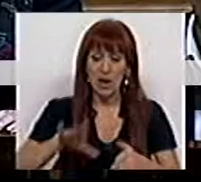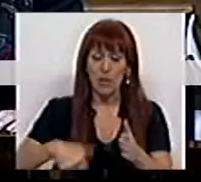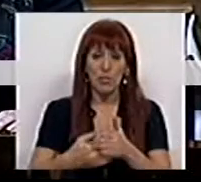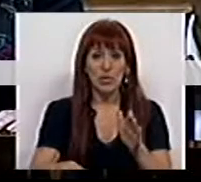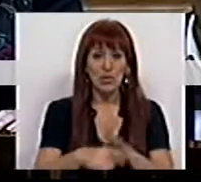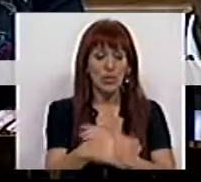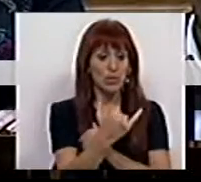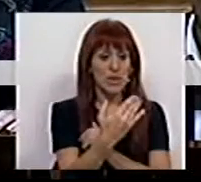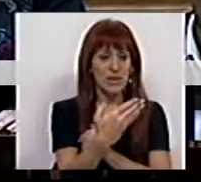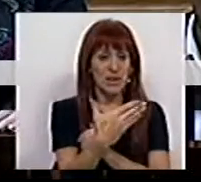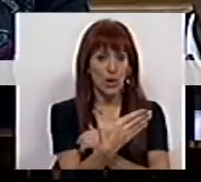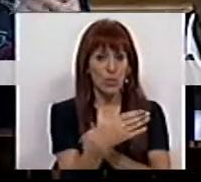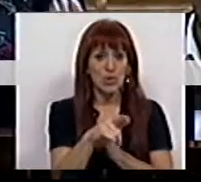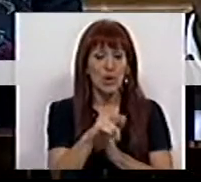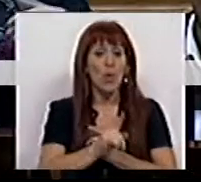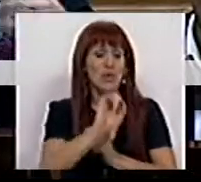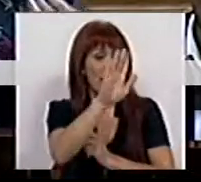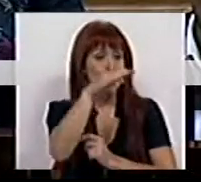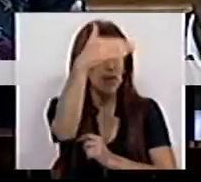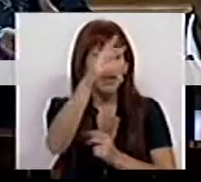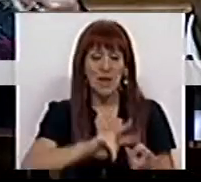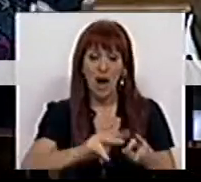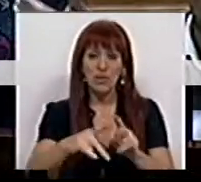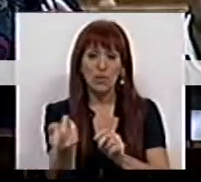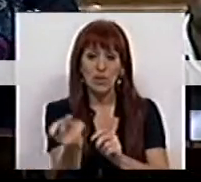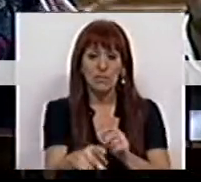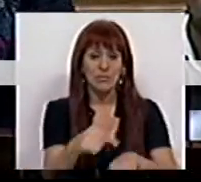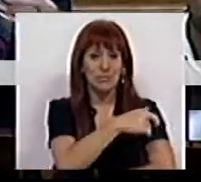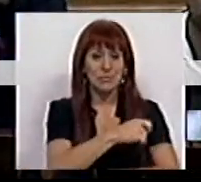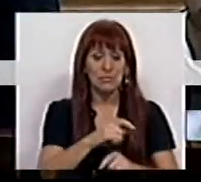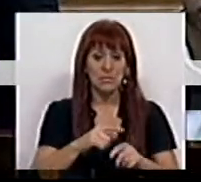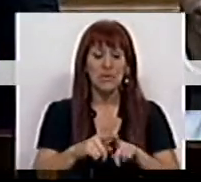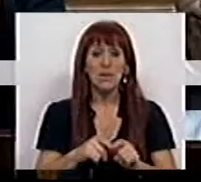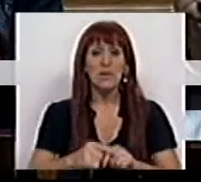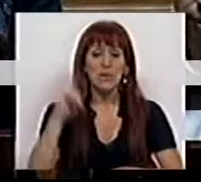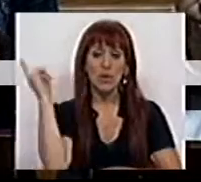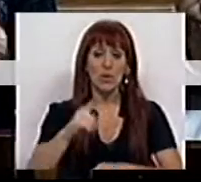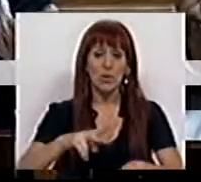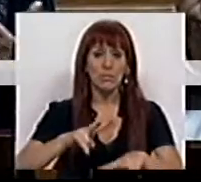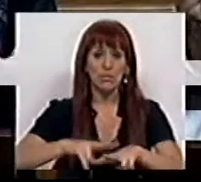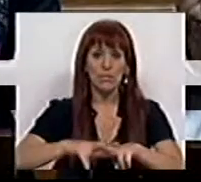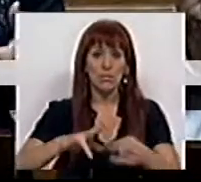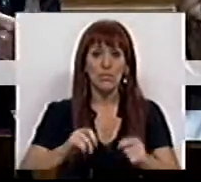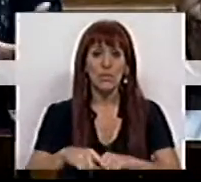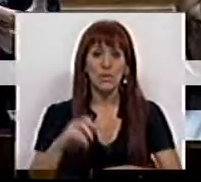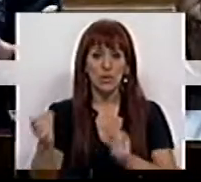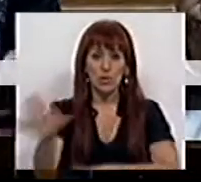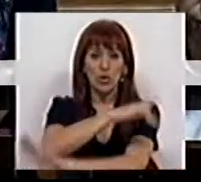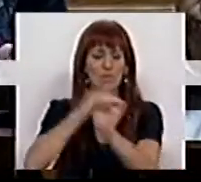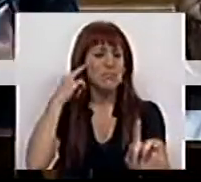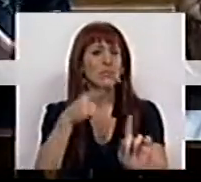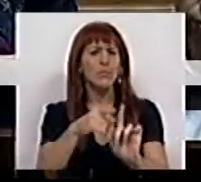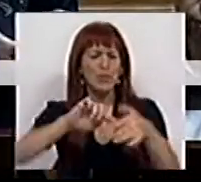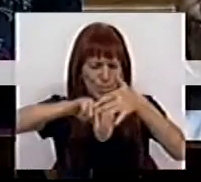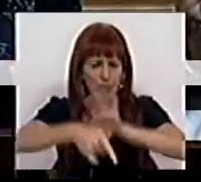lei 271, que é no fundo a primeira alteração ao mandato de detenção europeu, que tem sido, como bem sabemos, alvo